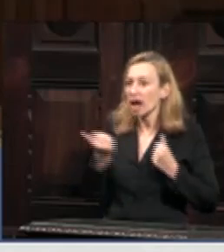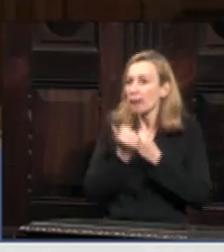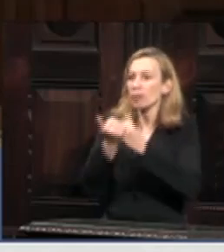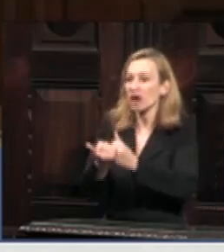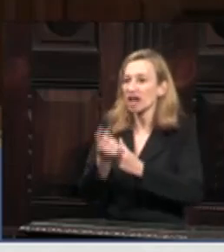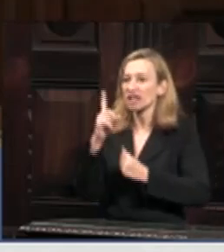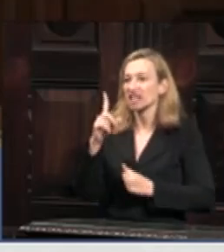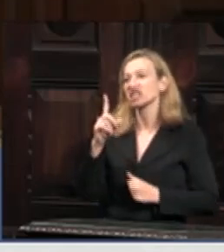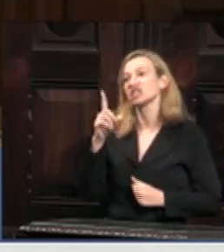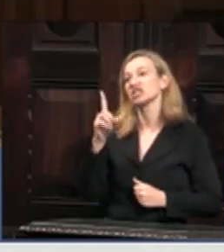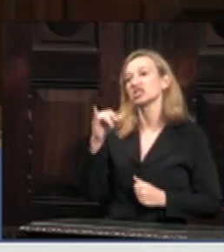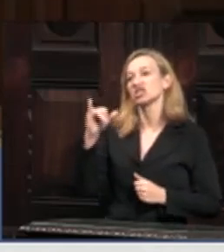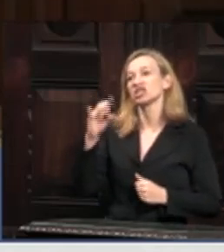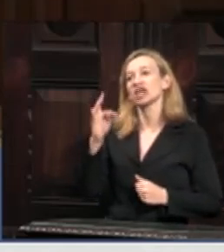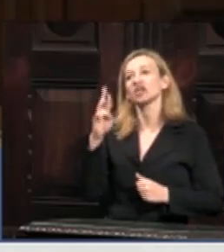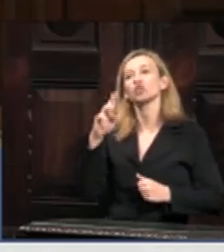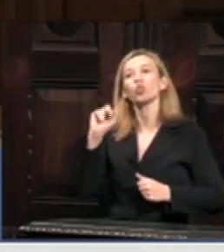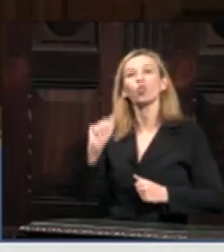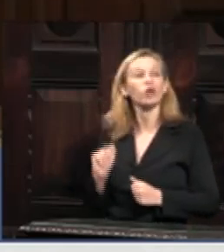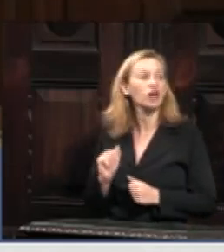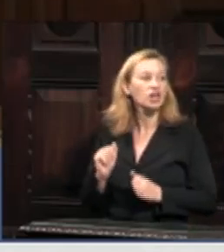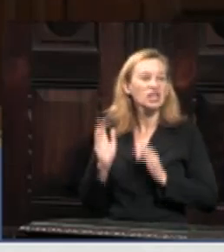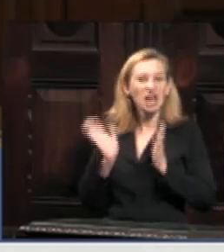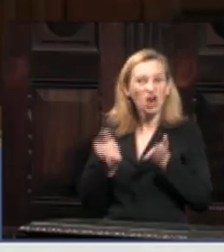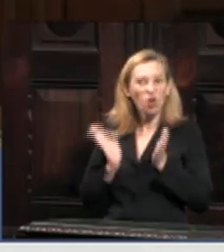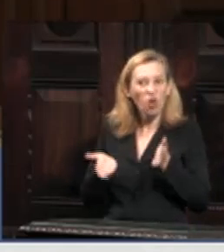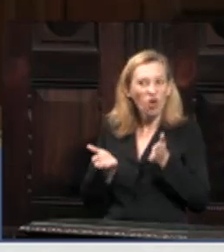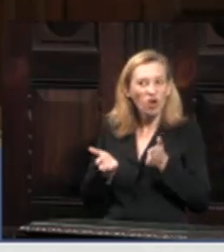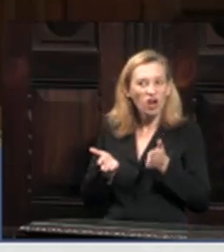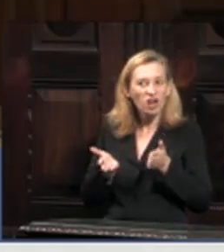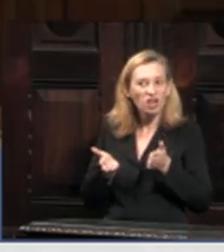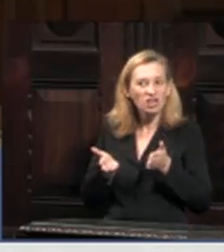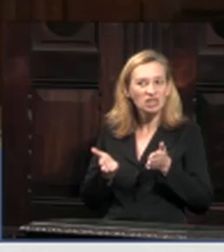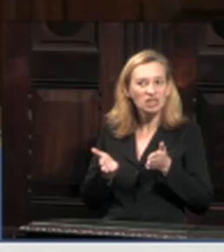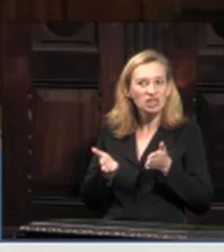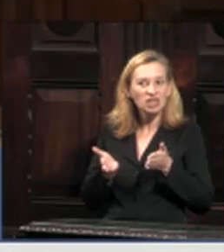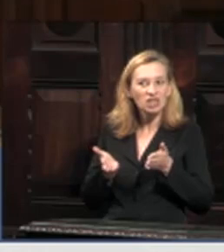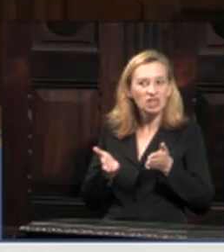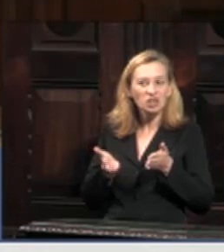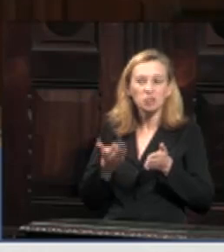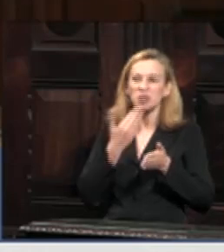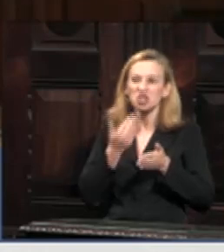omitir com total disfarçatez.